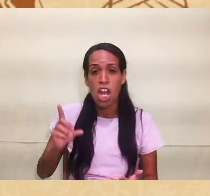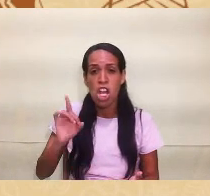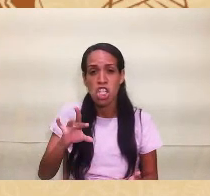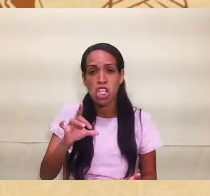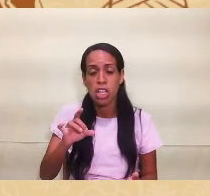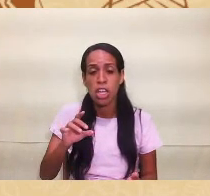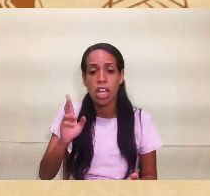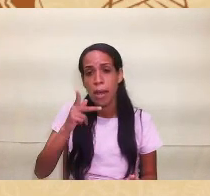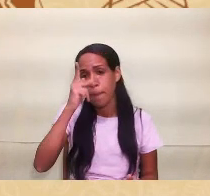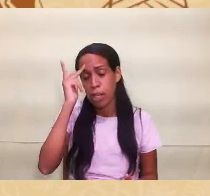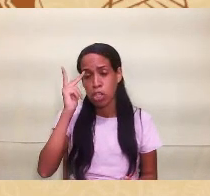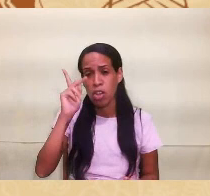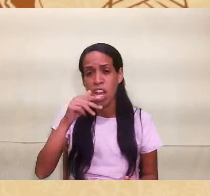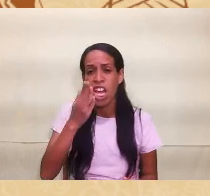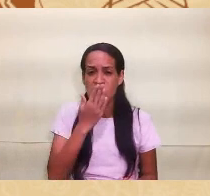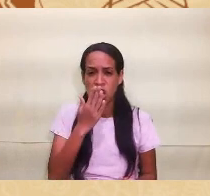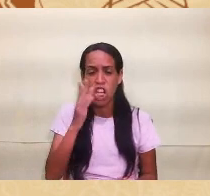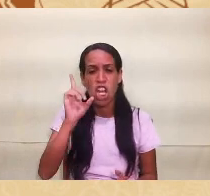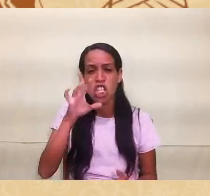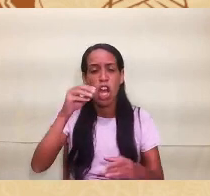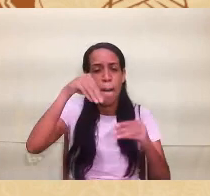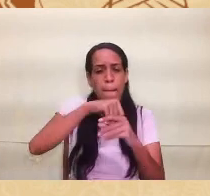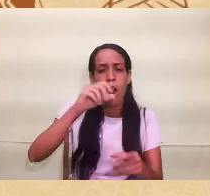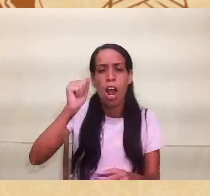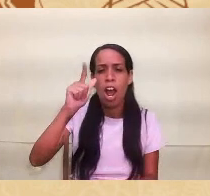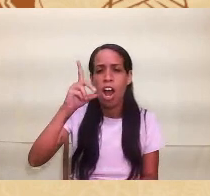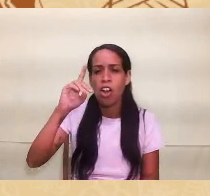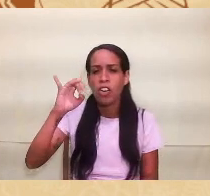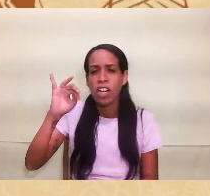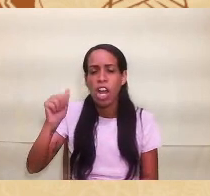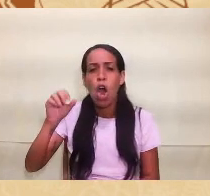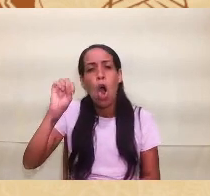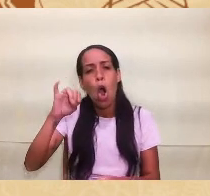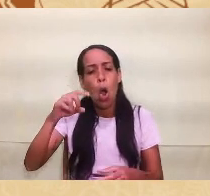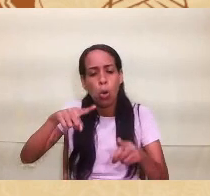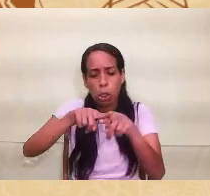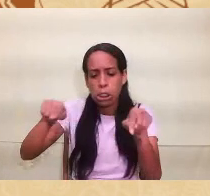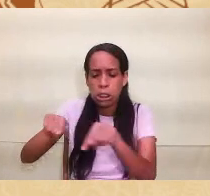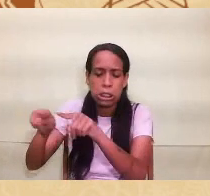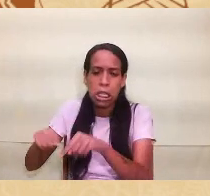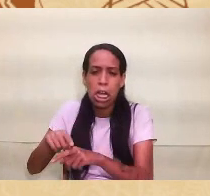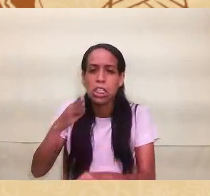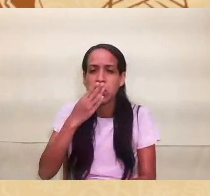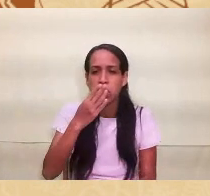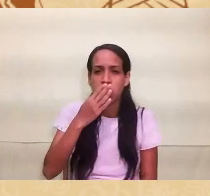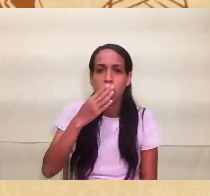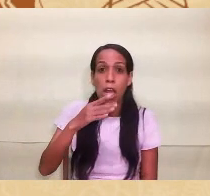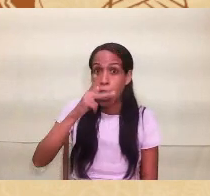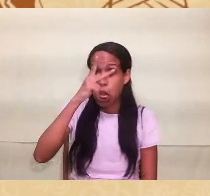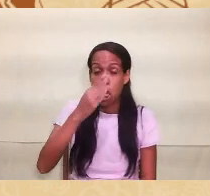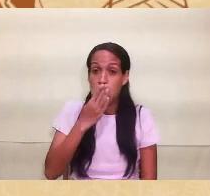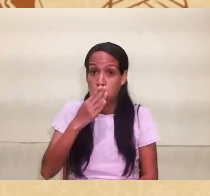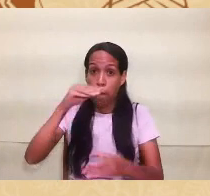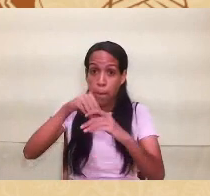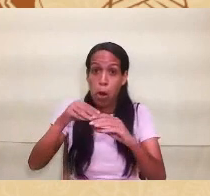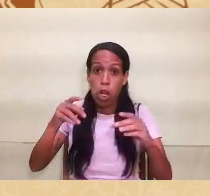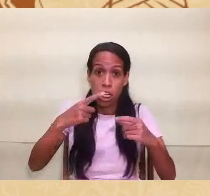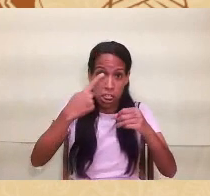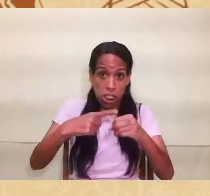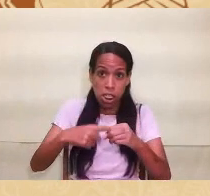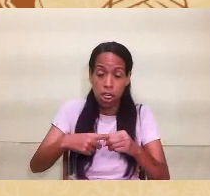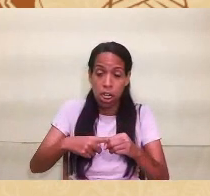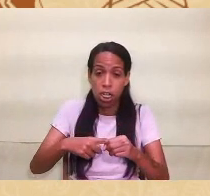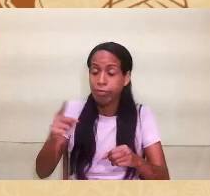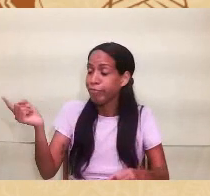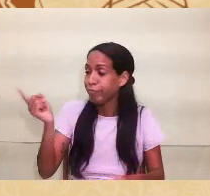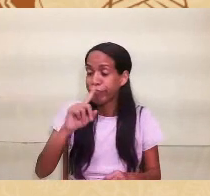moro numa aldeia, ou quem está num território indígena. Indígenas que moram na cidade, hoje é 36% da população indígena